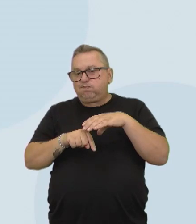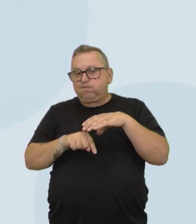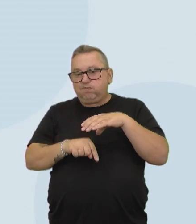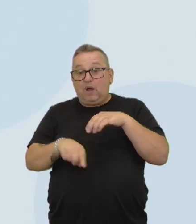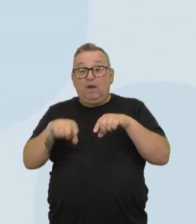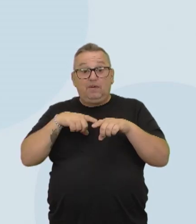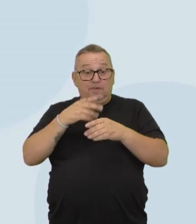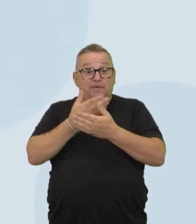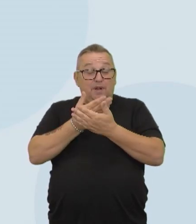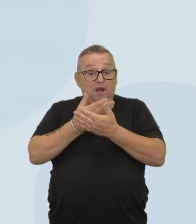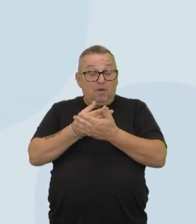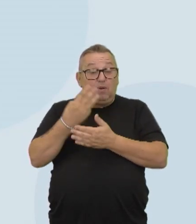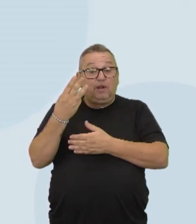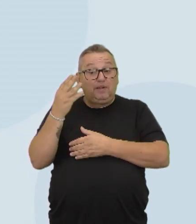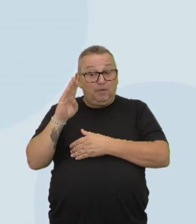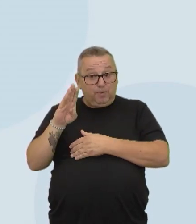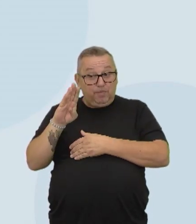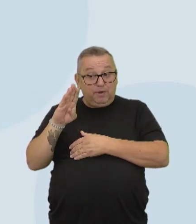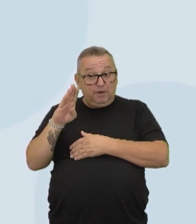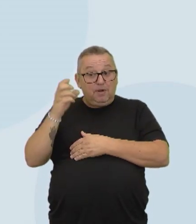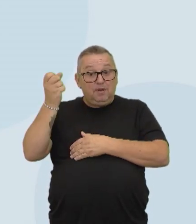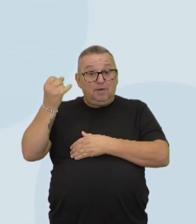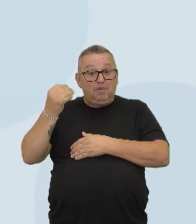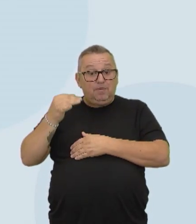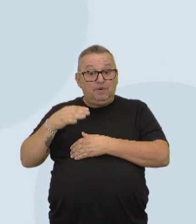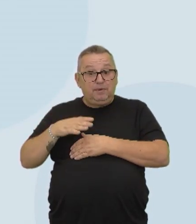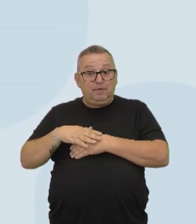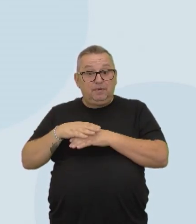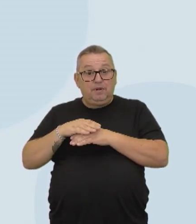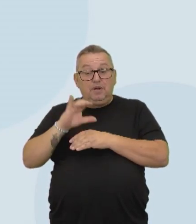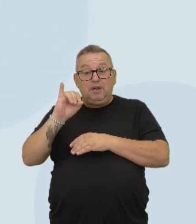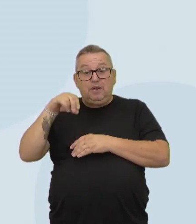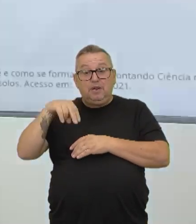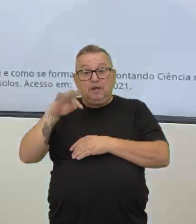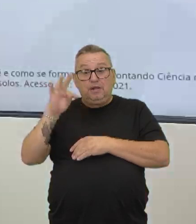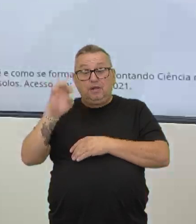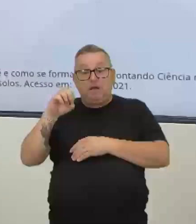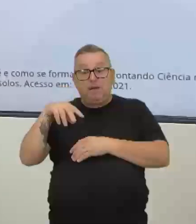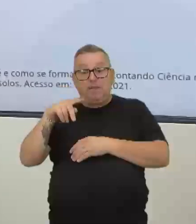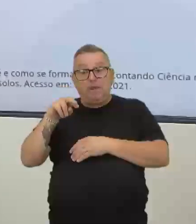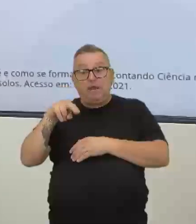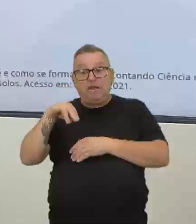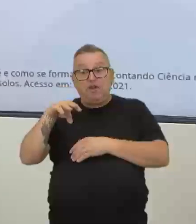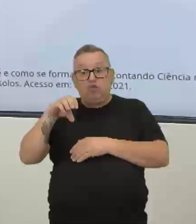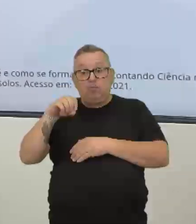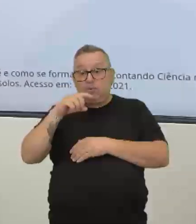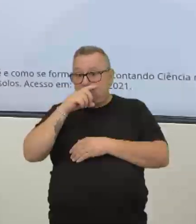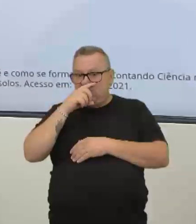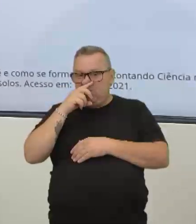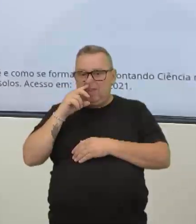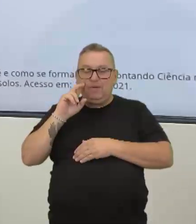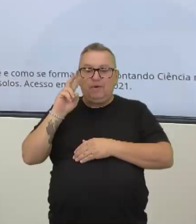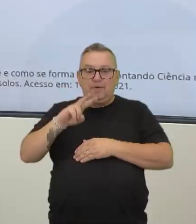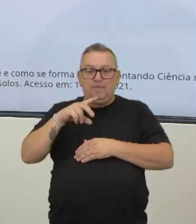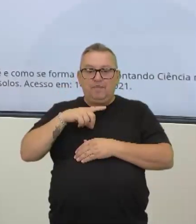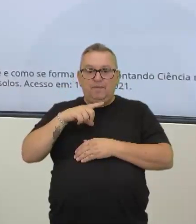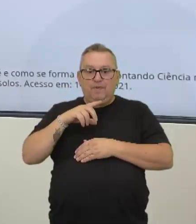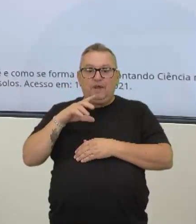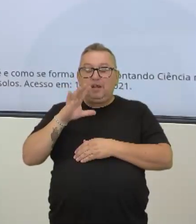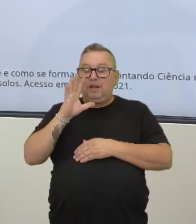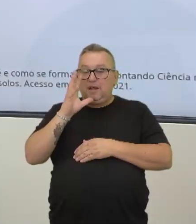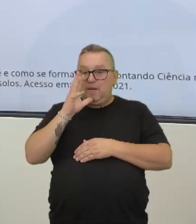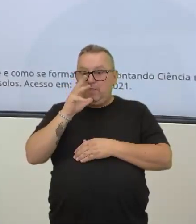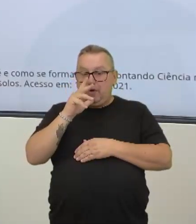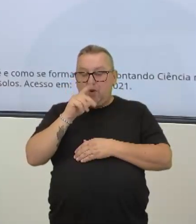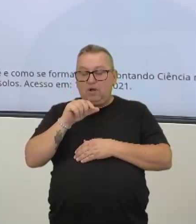até aula no terceiro bimestre, aí, falando aí sobre intemperismo e o processo exógeno, né, que é o processo erosivo